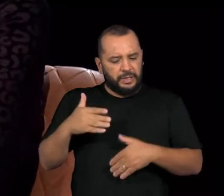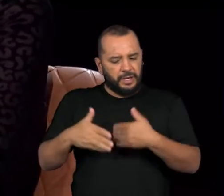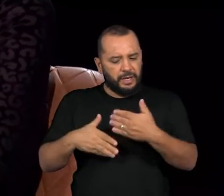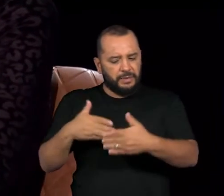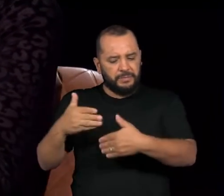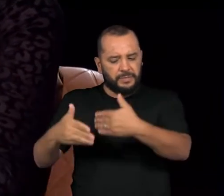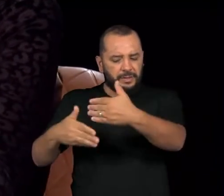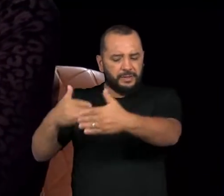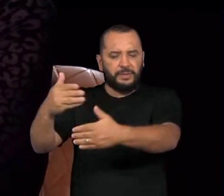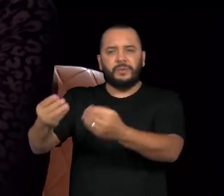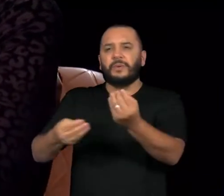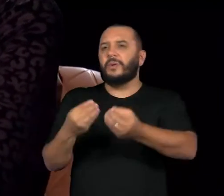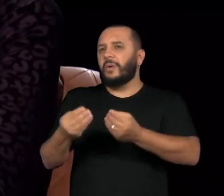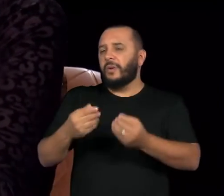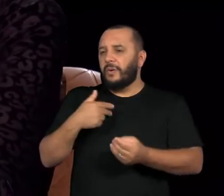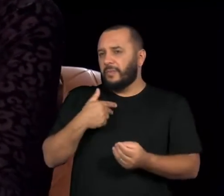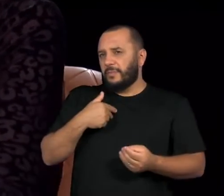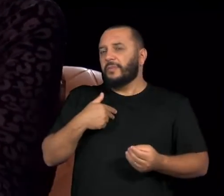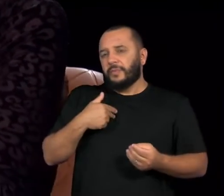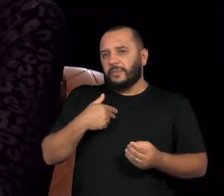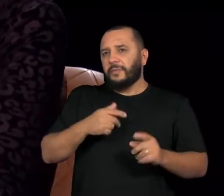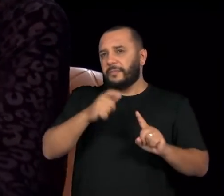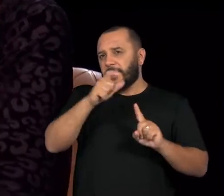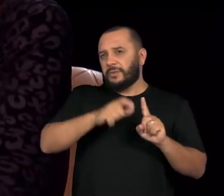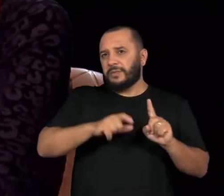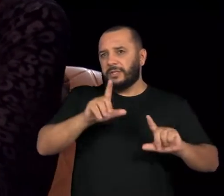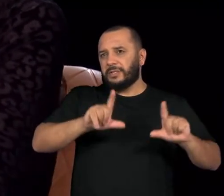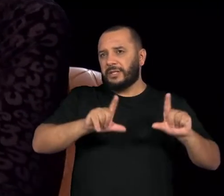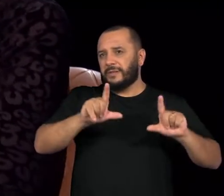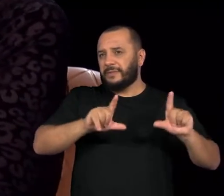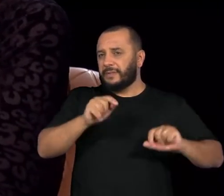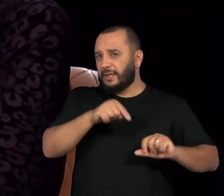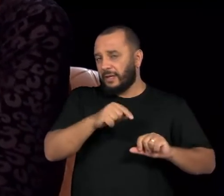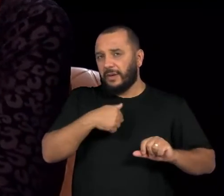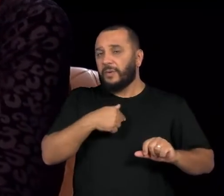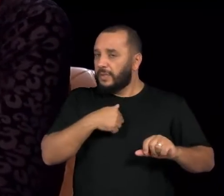de televisão e transformar e torná-lo uma coisa